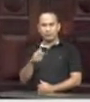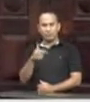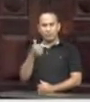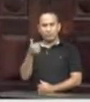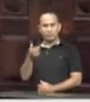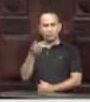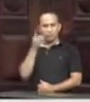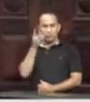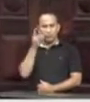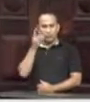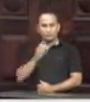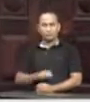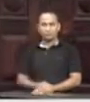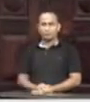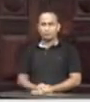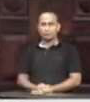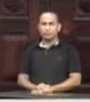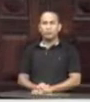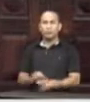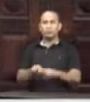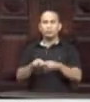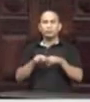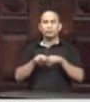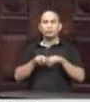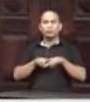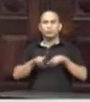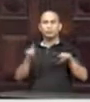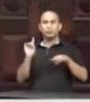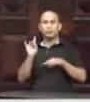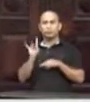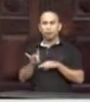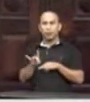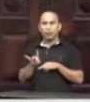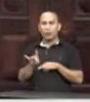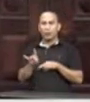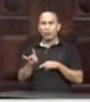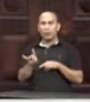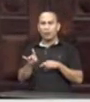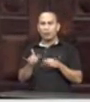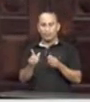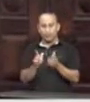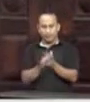deputados, para que não só seja publicada,